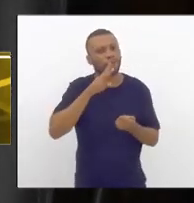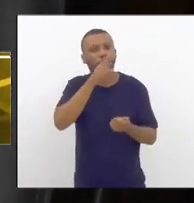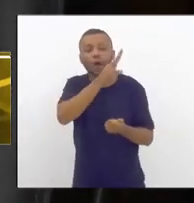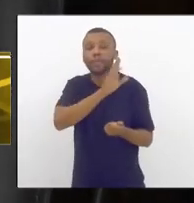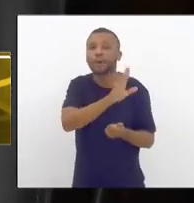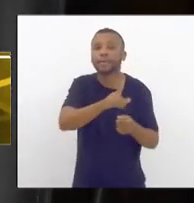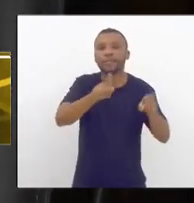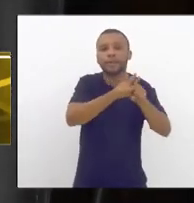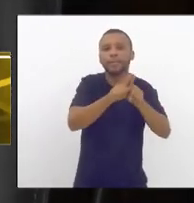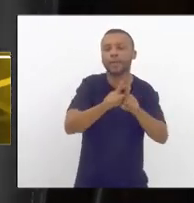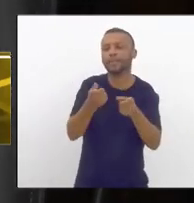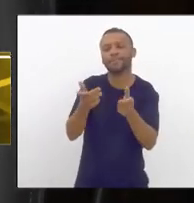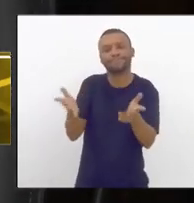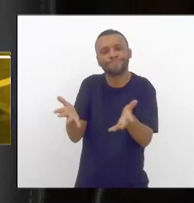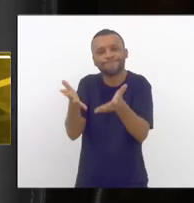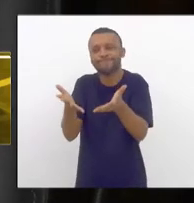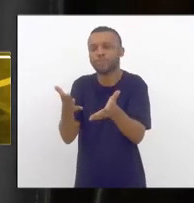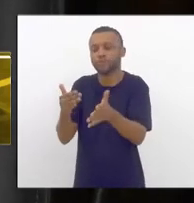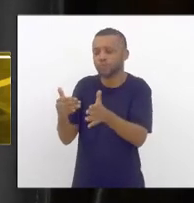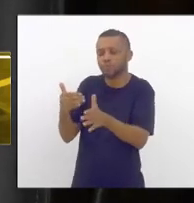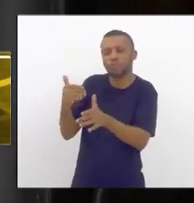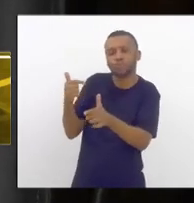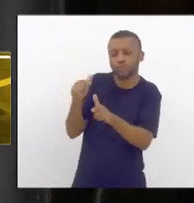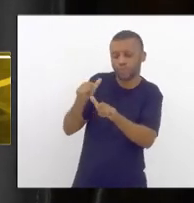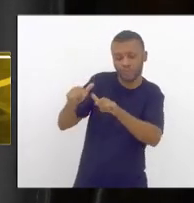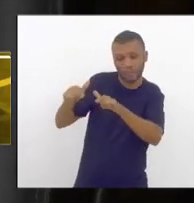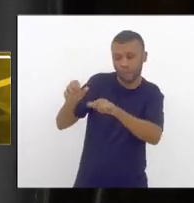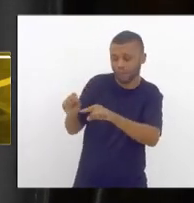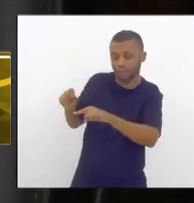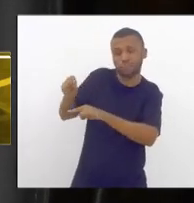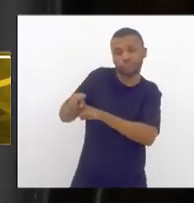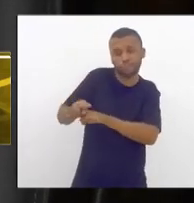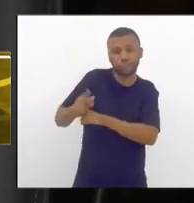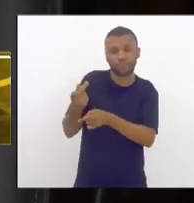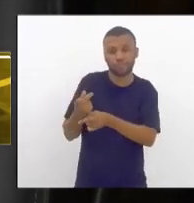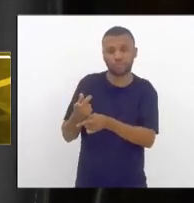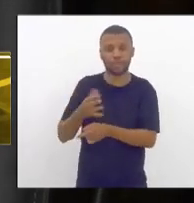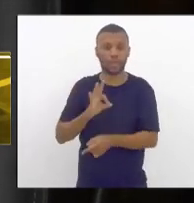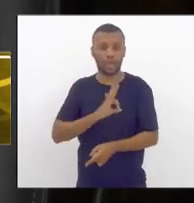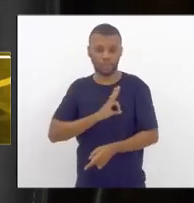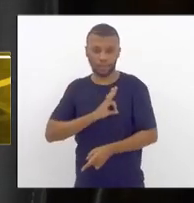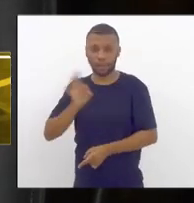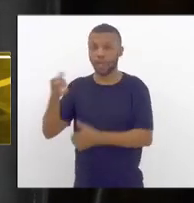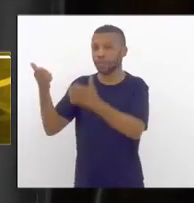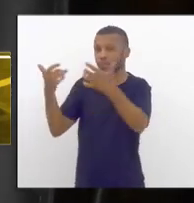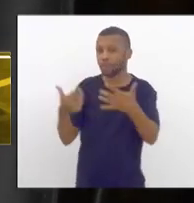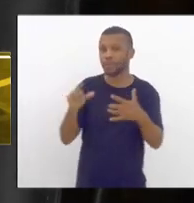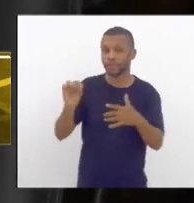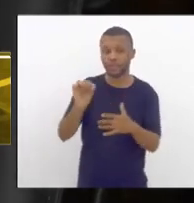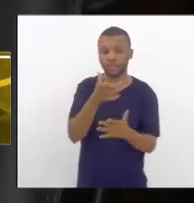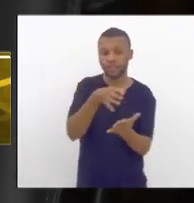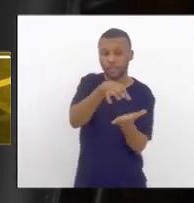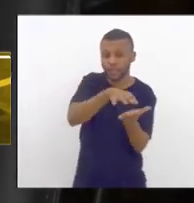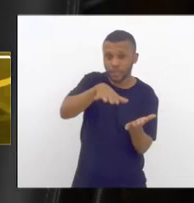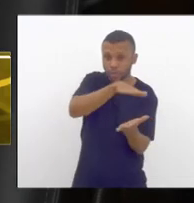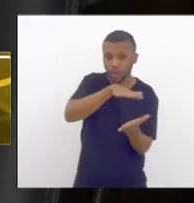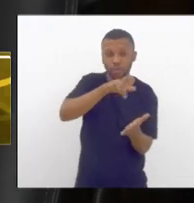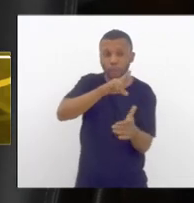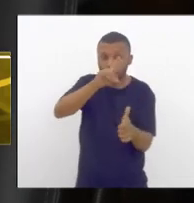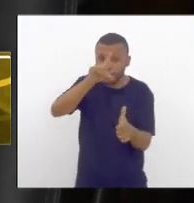empregos como a deputado ilustrou muito bem é um setor que responde por um terço do primeiro emprego